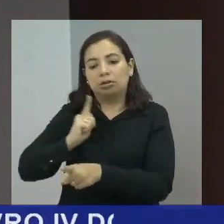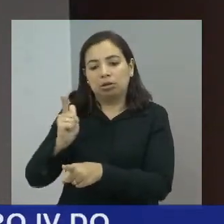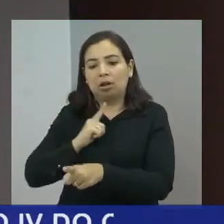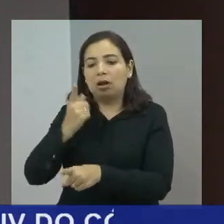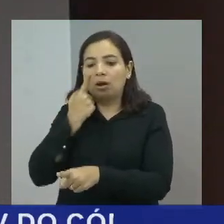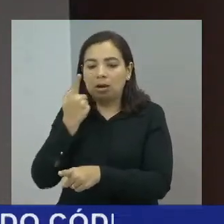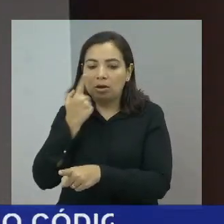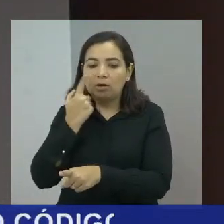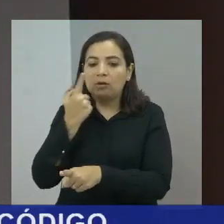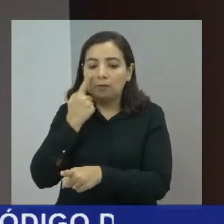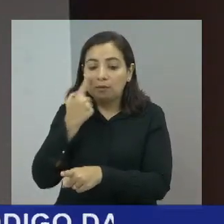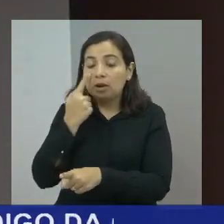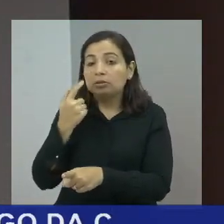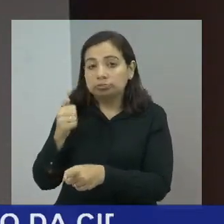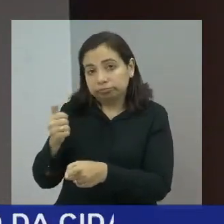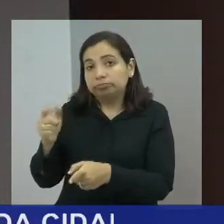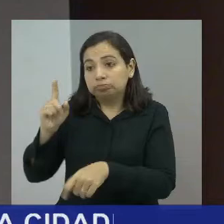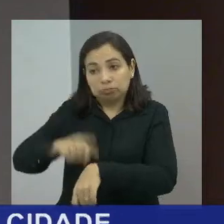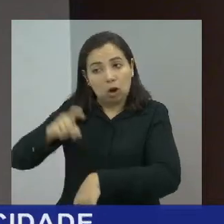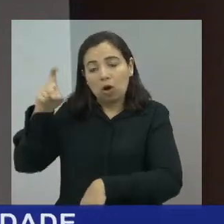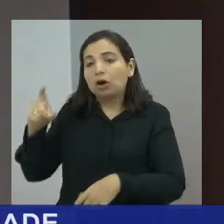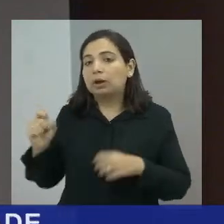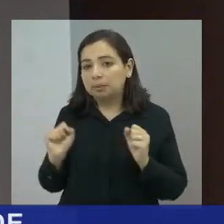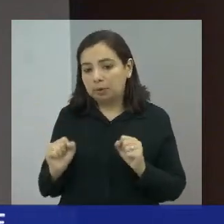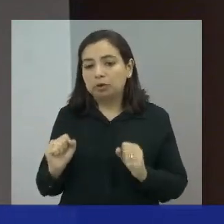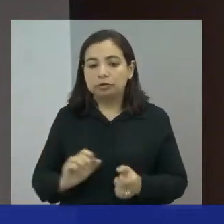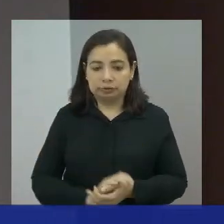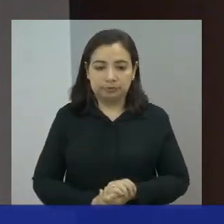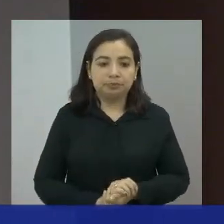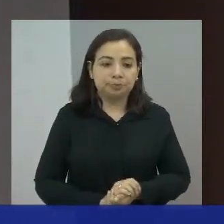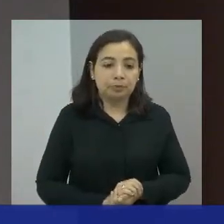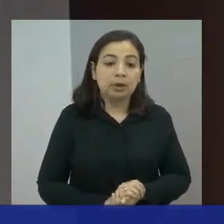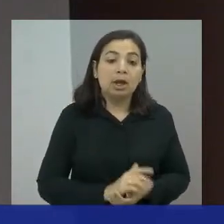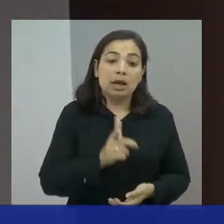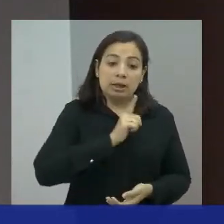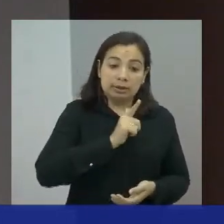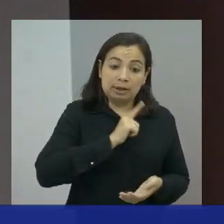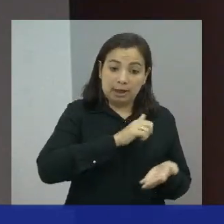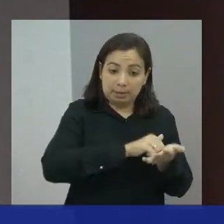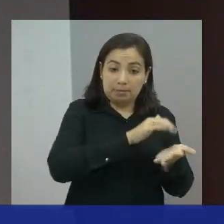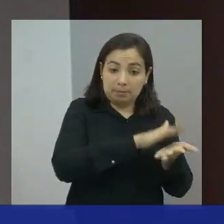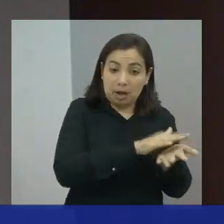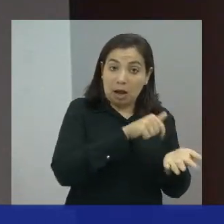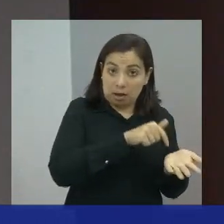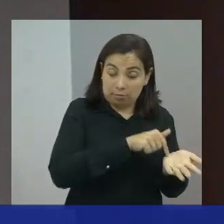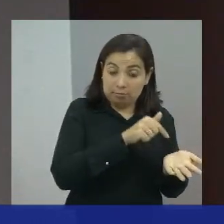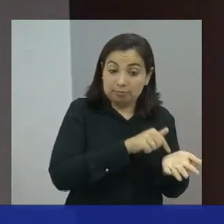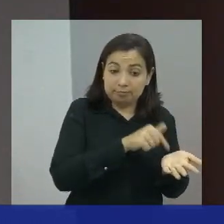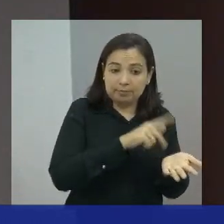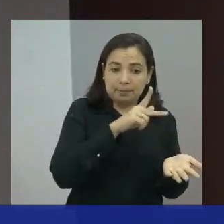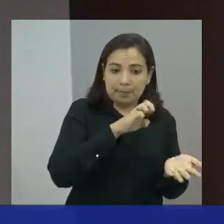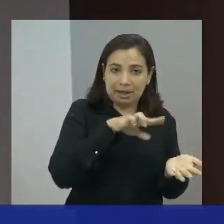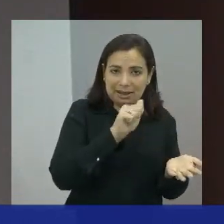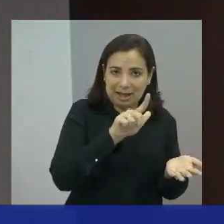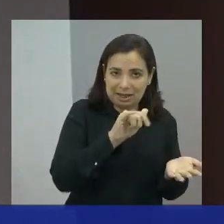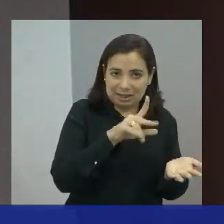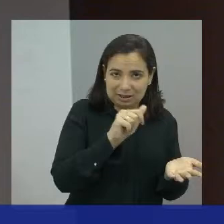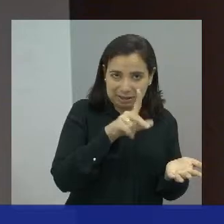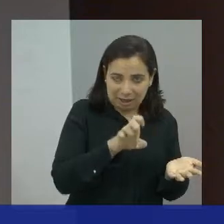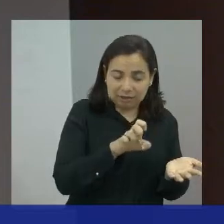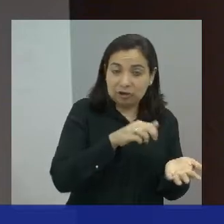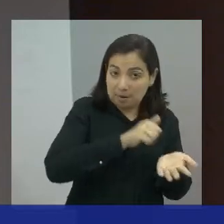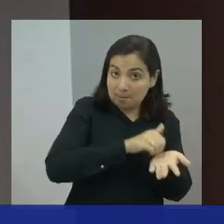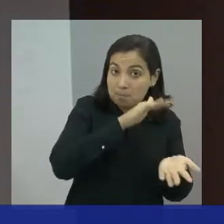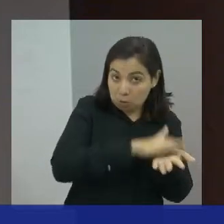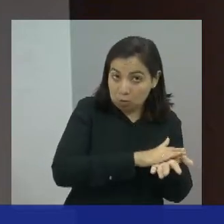Então, embora uma infração tenha lá como penalidade a multa, essa multa ela só vai ser cobrada, ela só